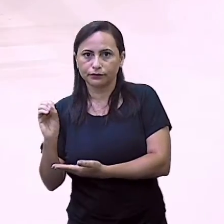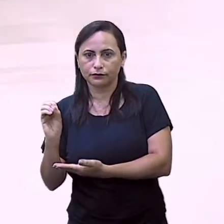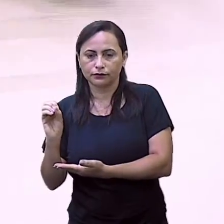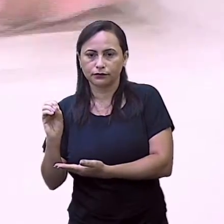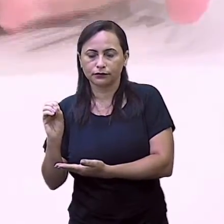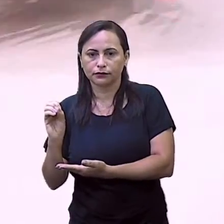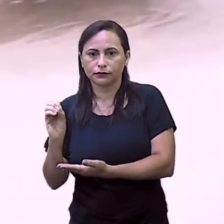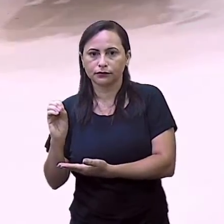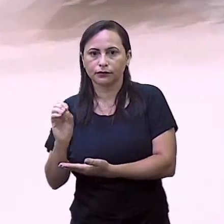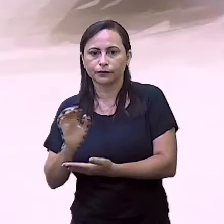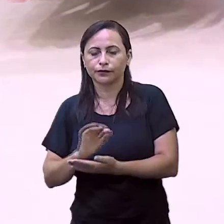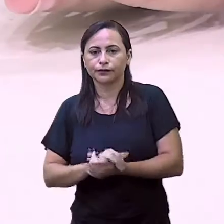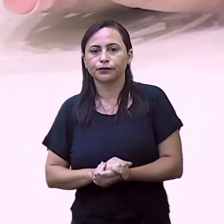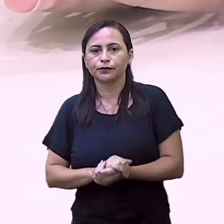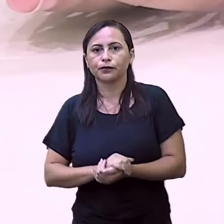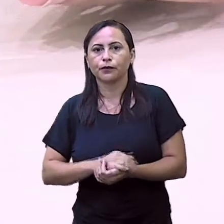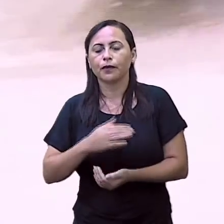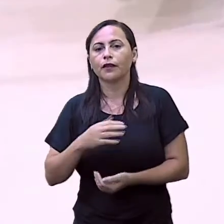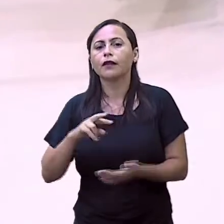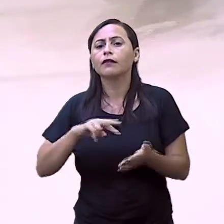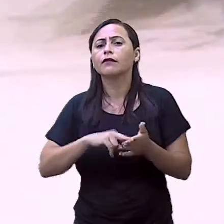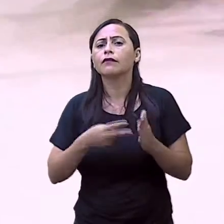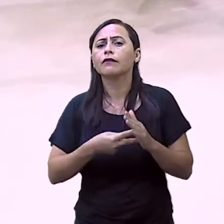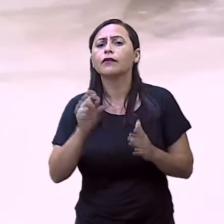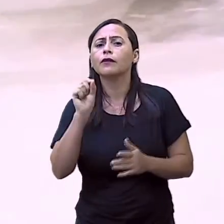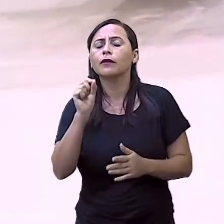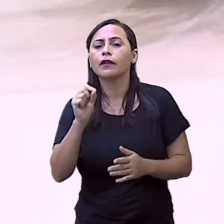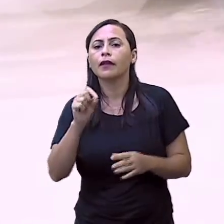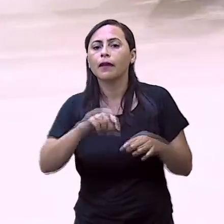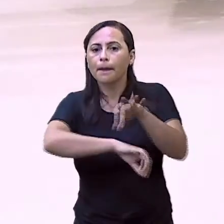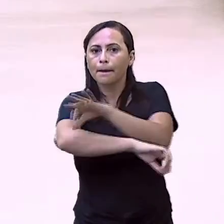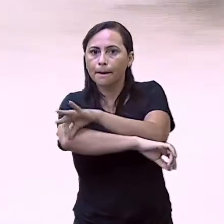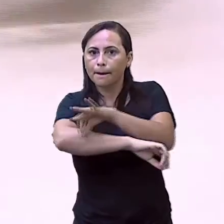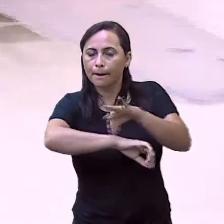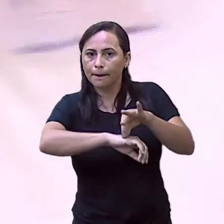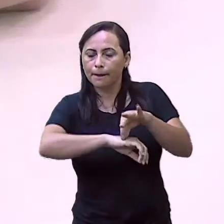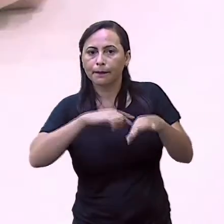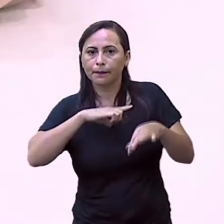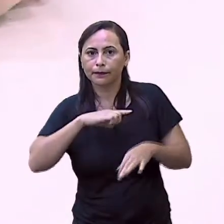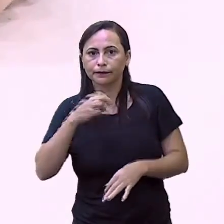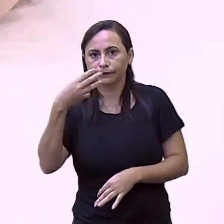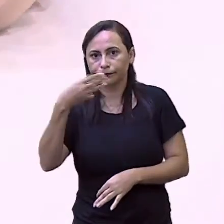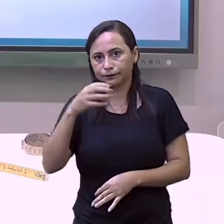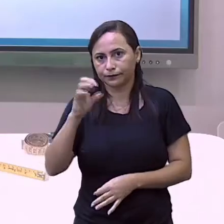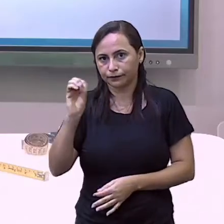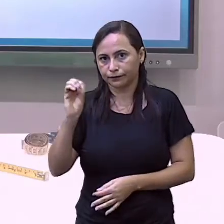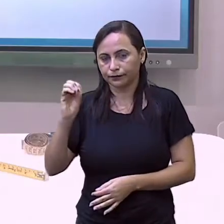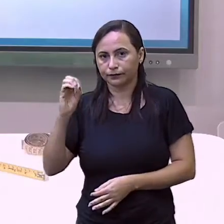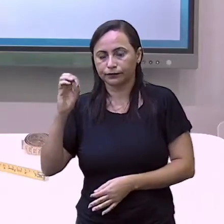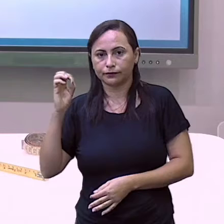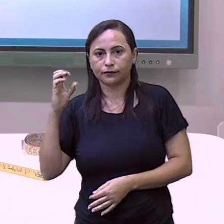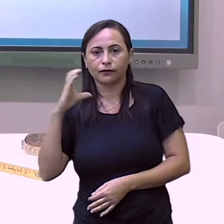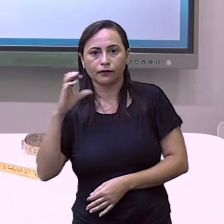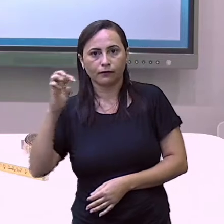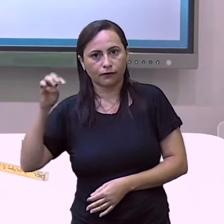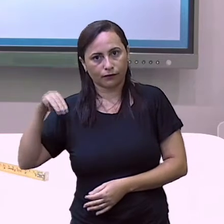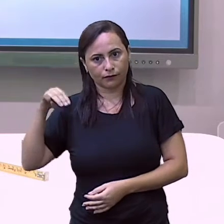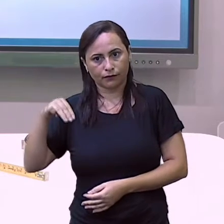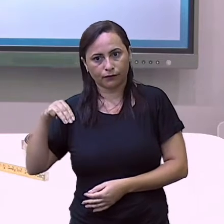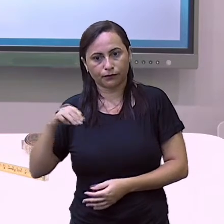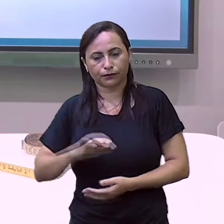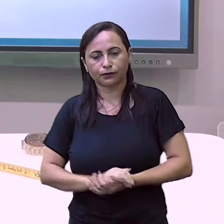30. Então, significa que a minha régua tem 30 centímetros, certo? Então, para medir